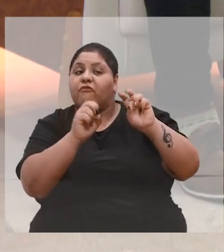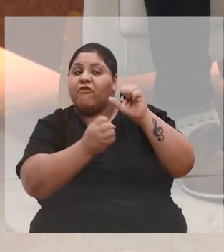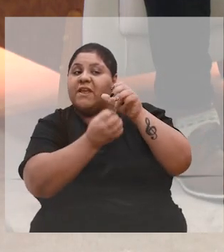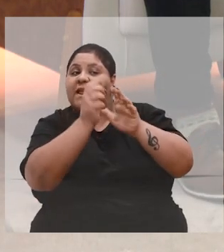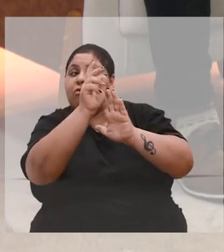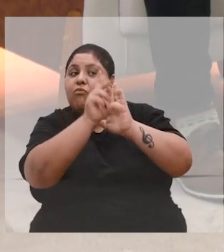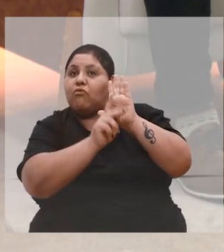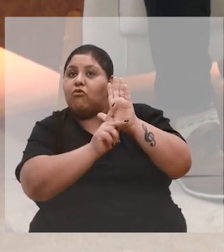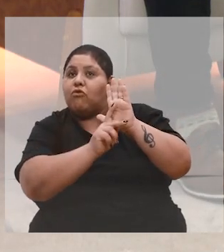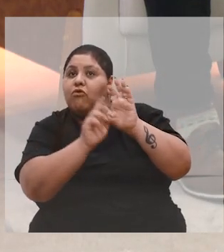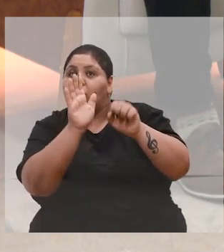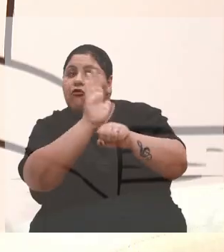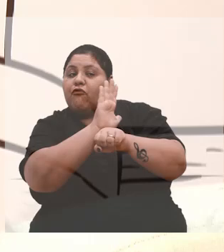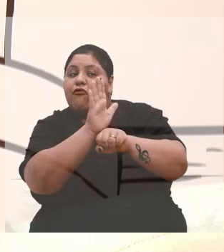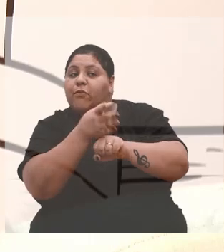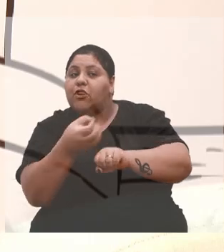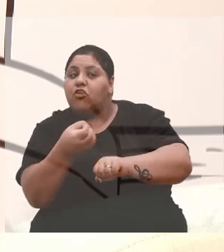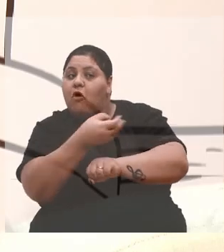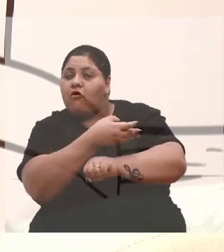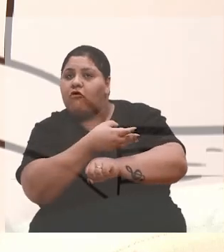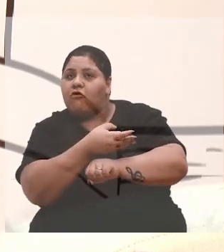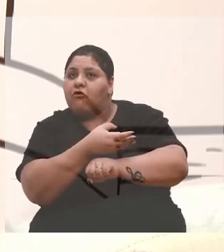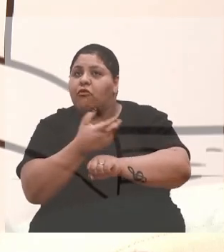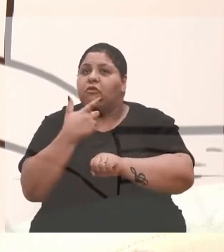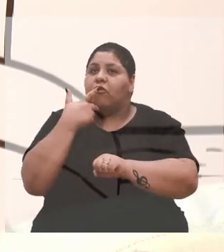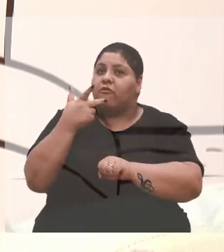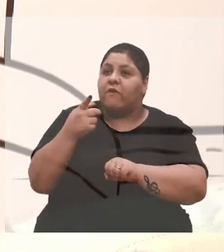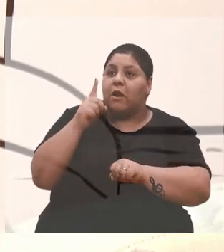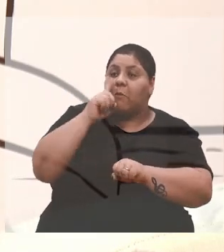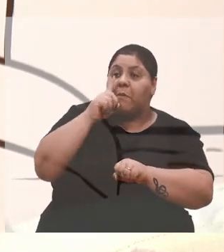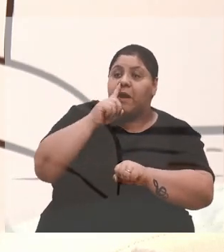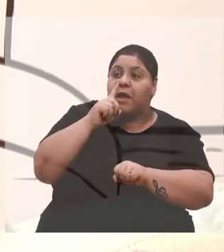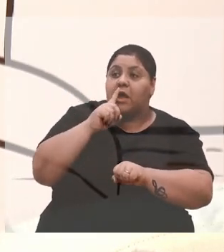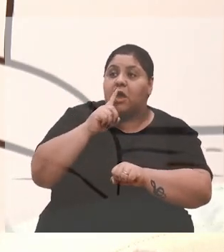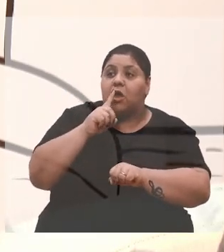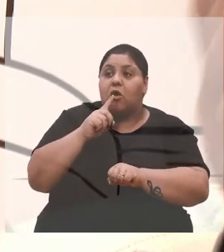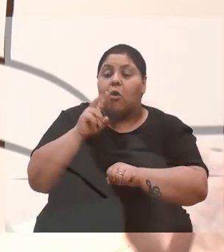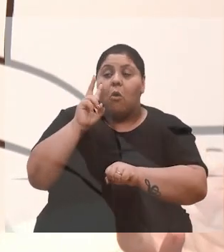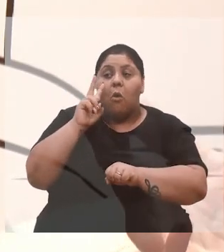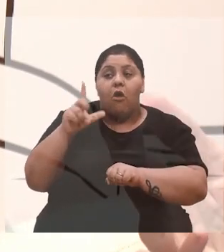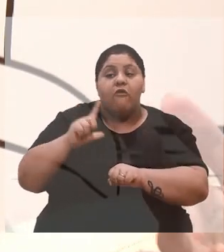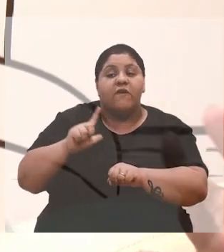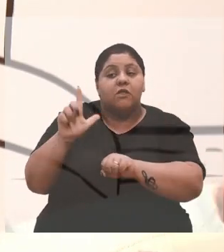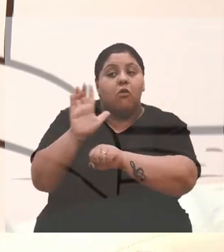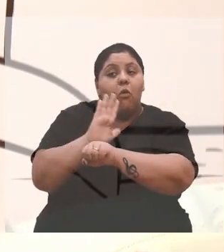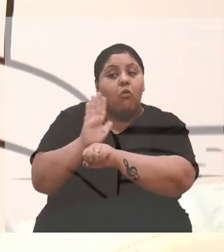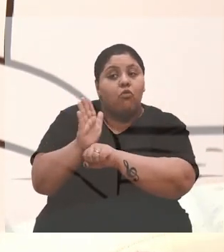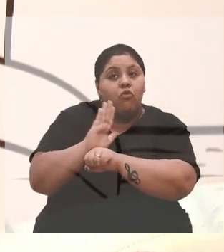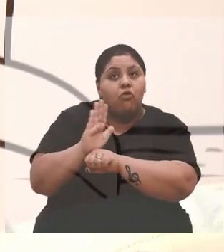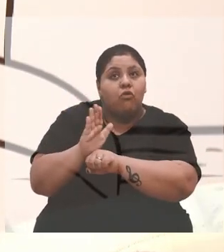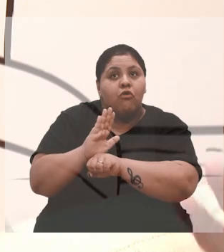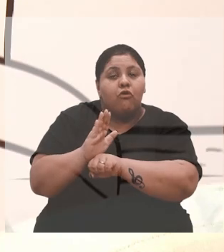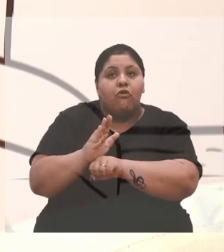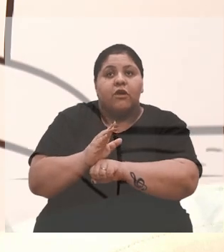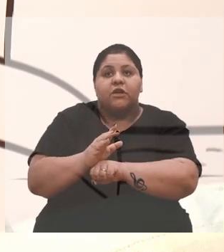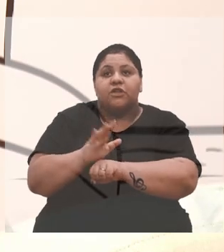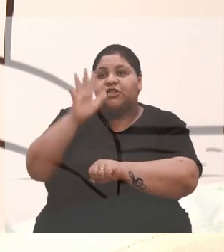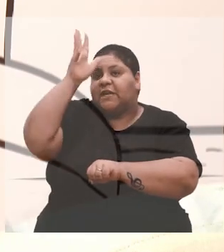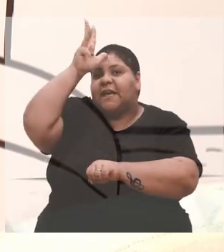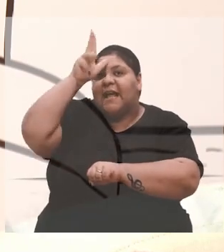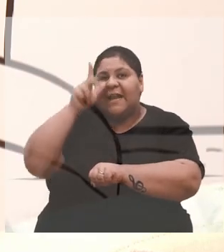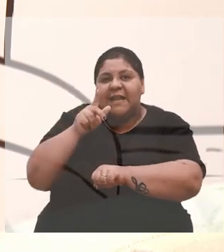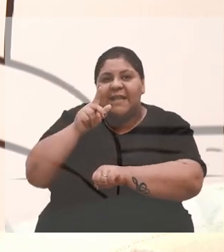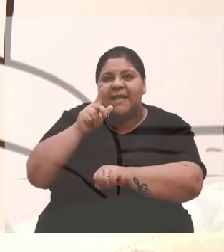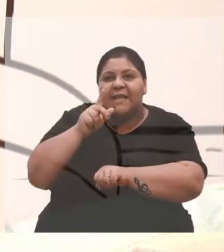um projeto, um filme novo. Daí eu falo: mãe, olha, vai ter um filme de Galinha